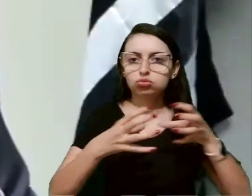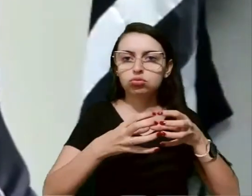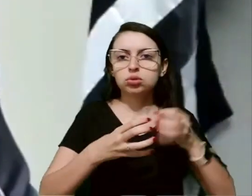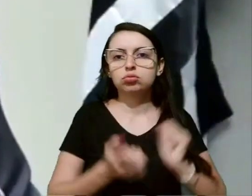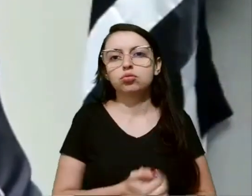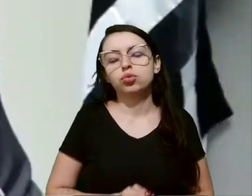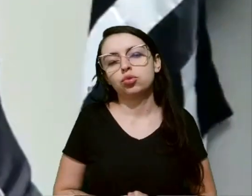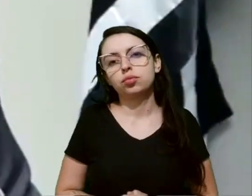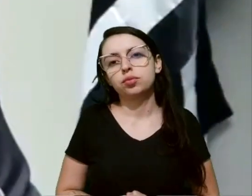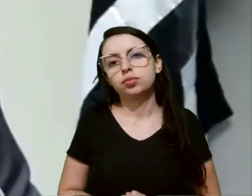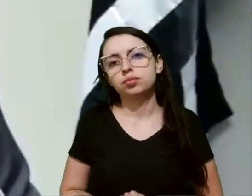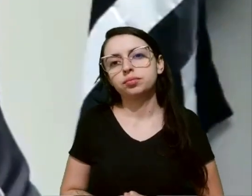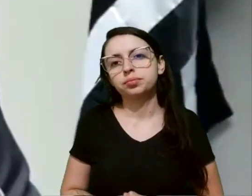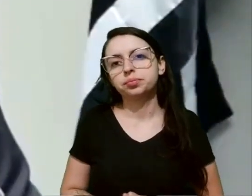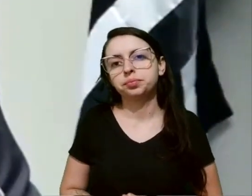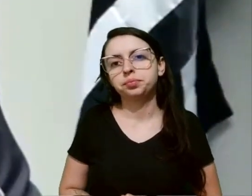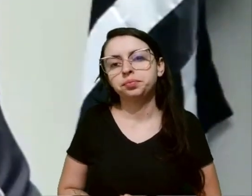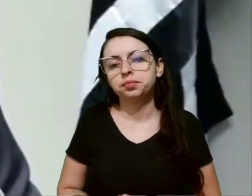né. E